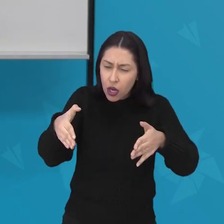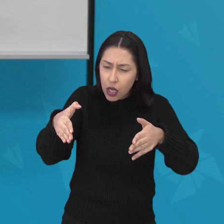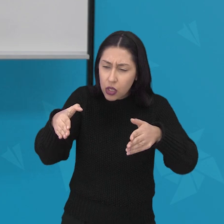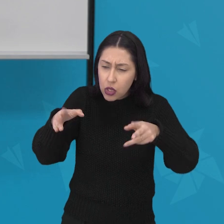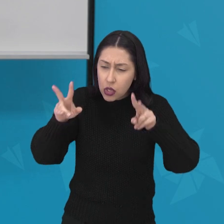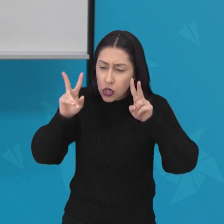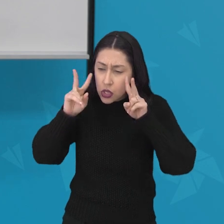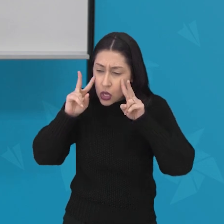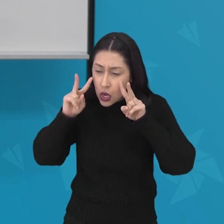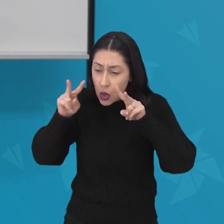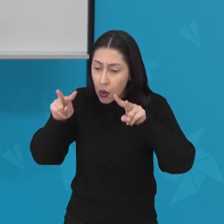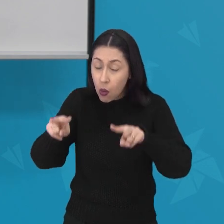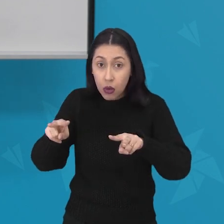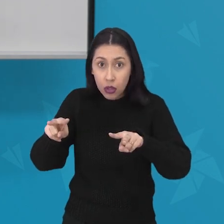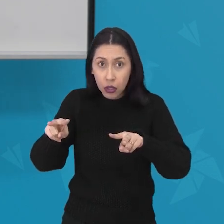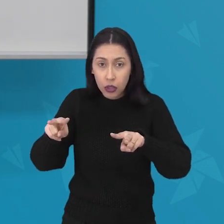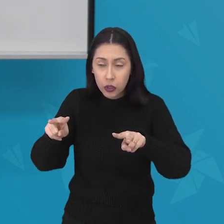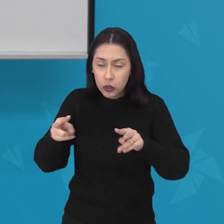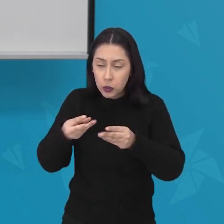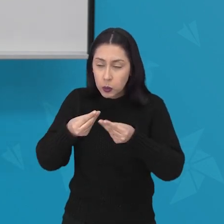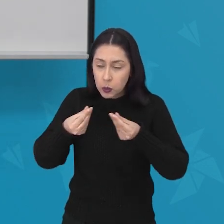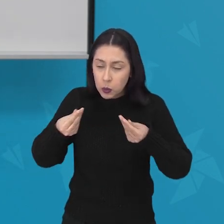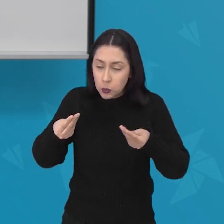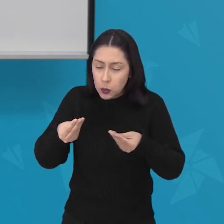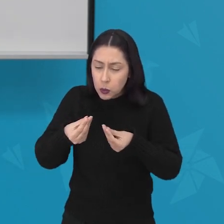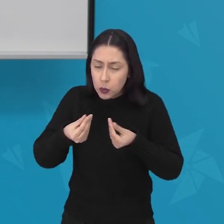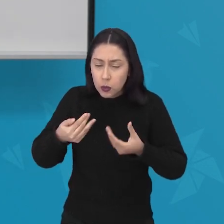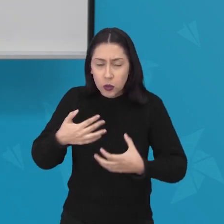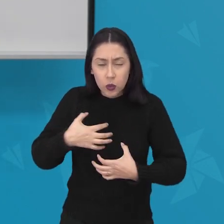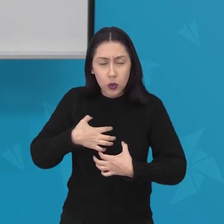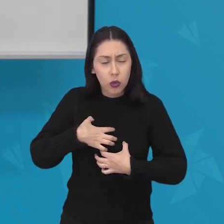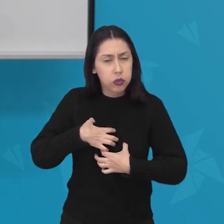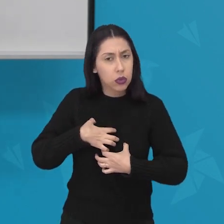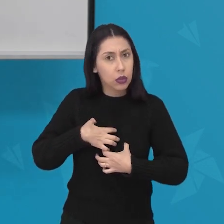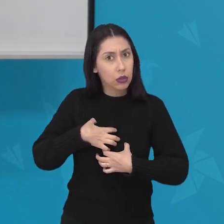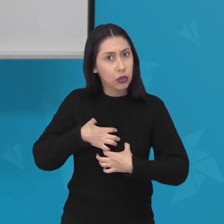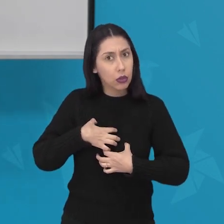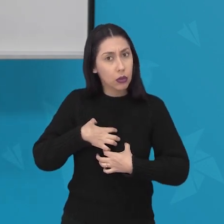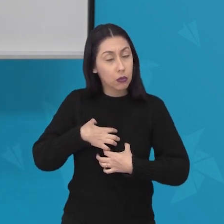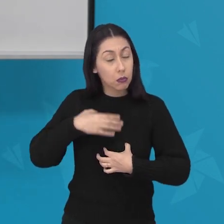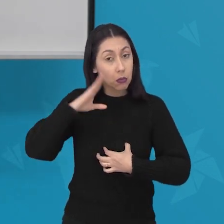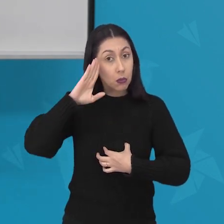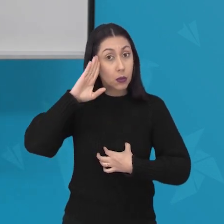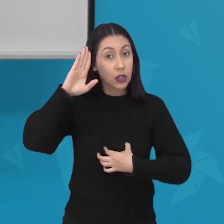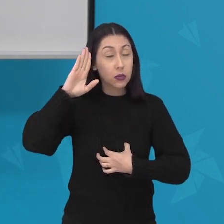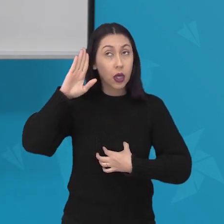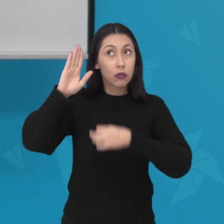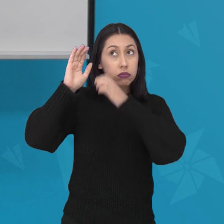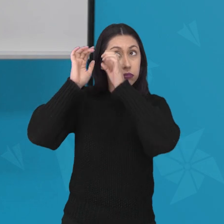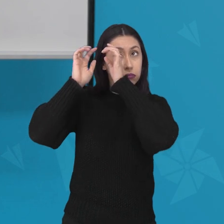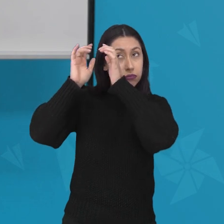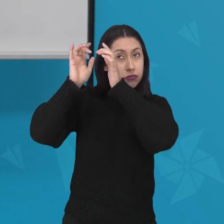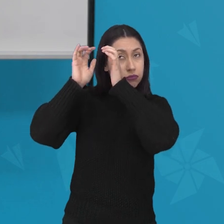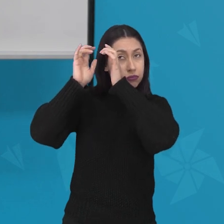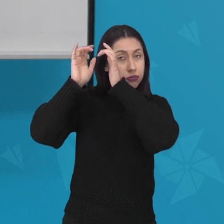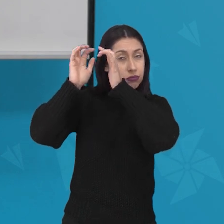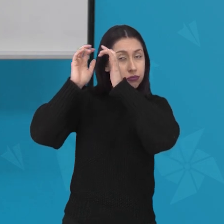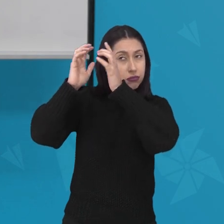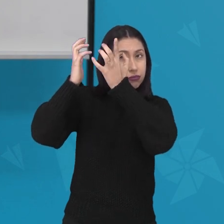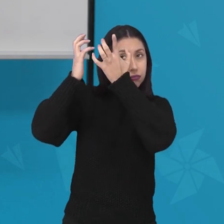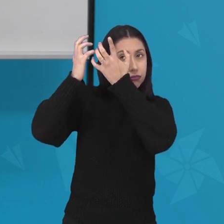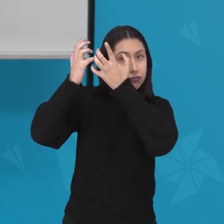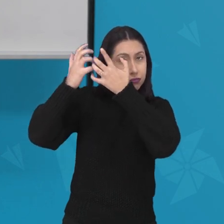do olhar como sentido humano para a construção do pensamento